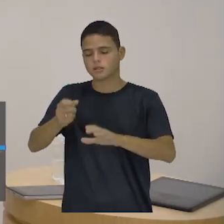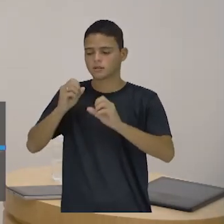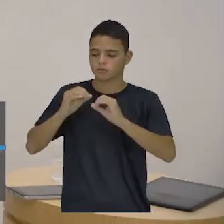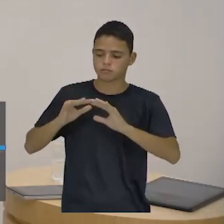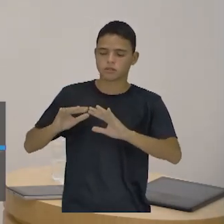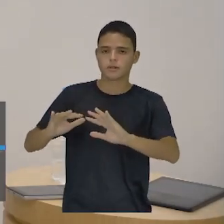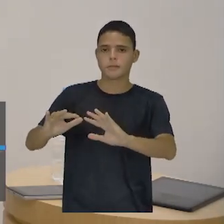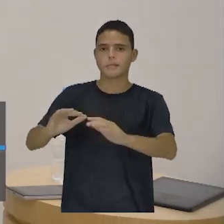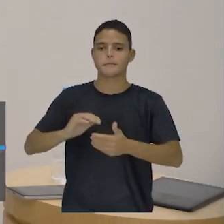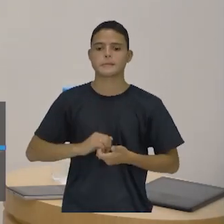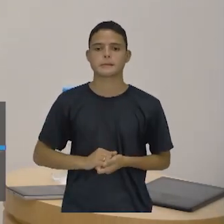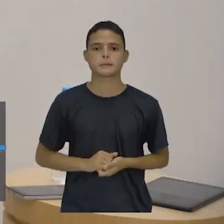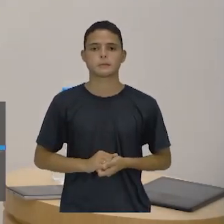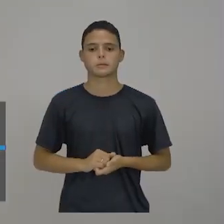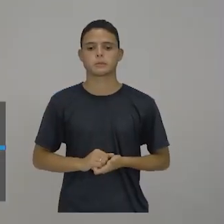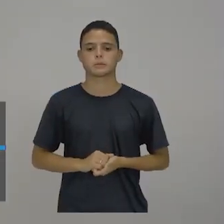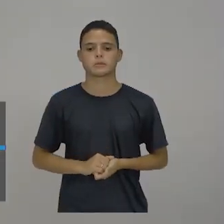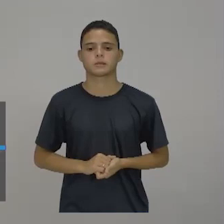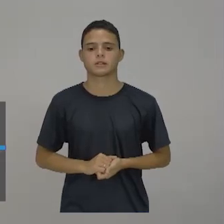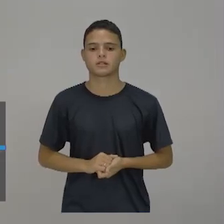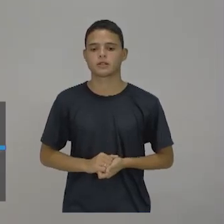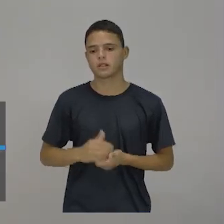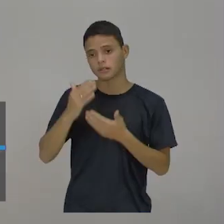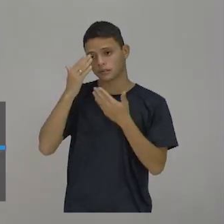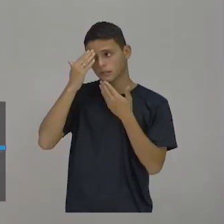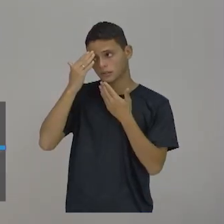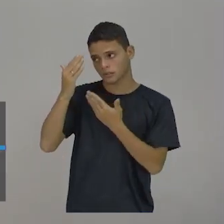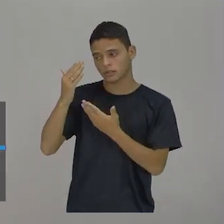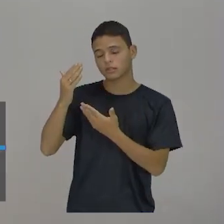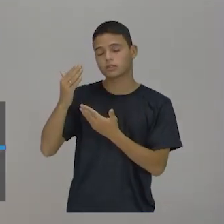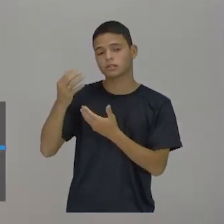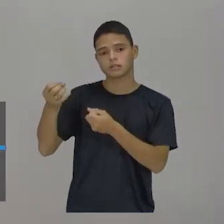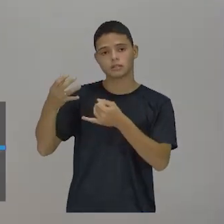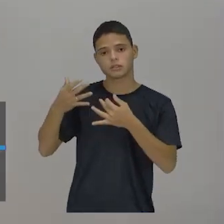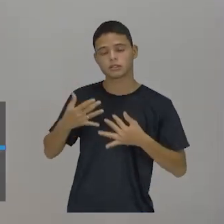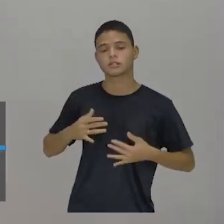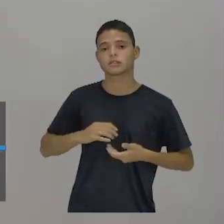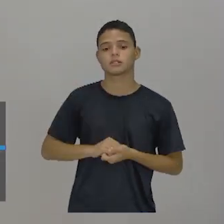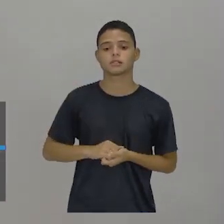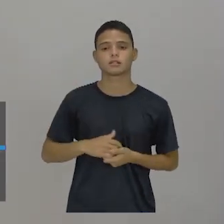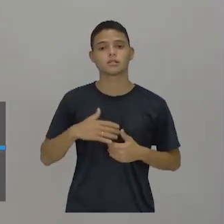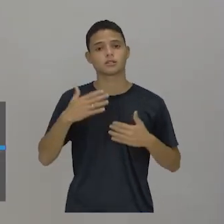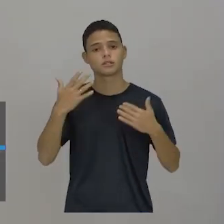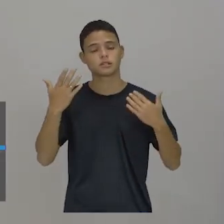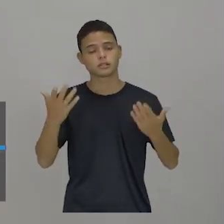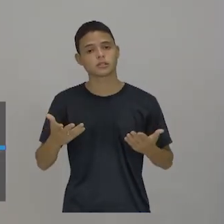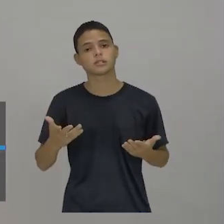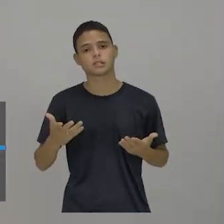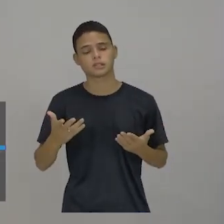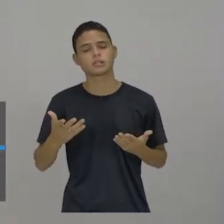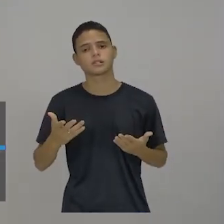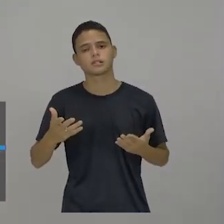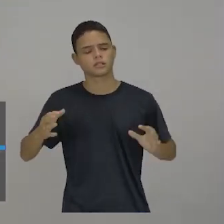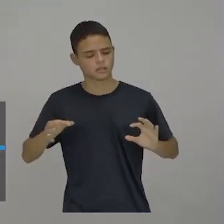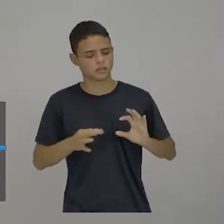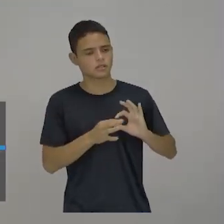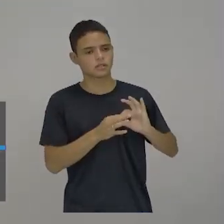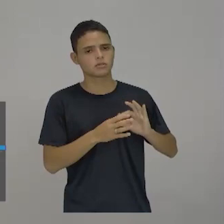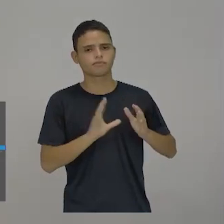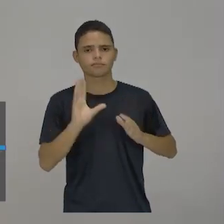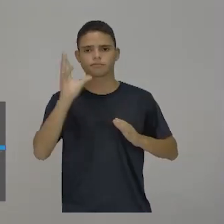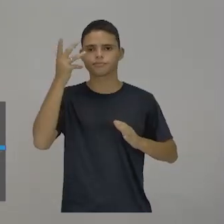mundo de fantasias. Ótimo, obrigada aí pelas contribuições. Aí, de acordo com essa situação que aconteceu, que